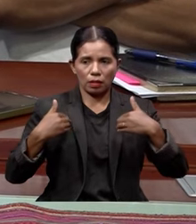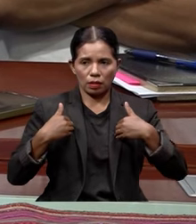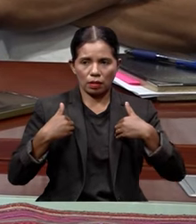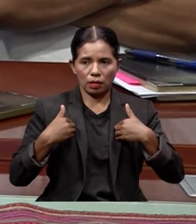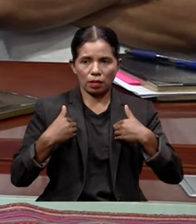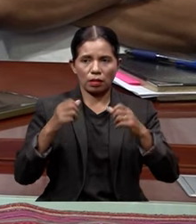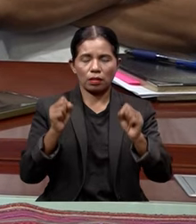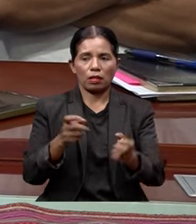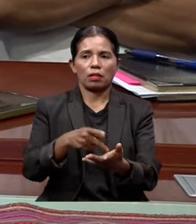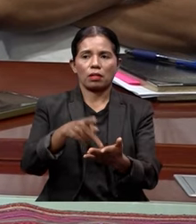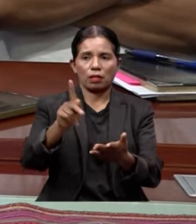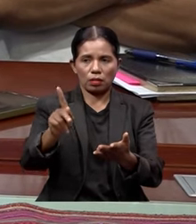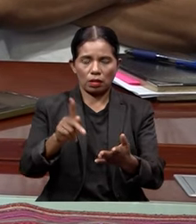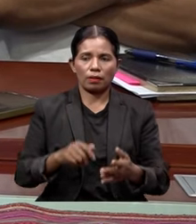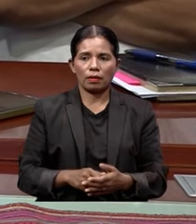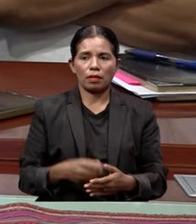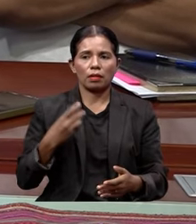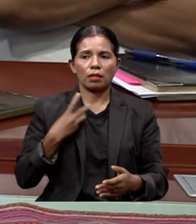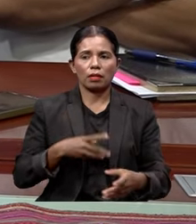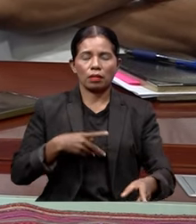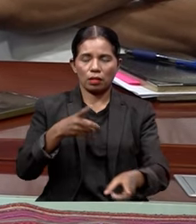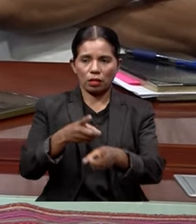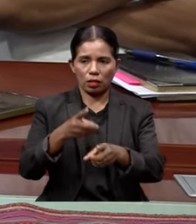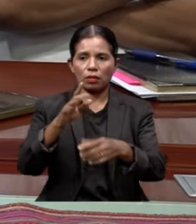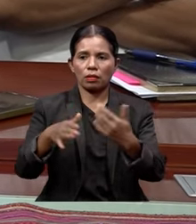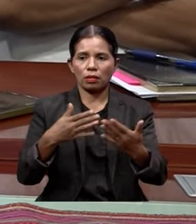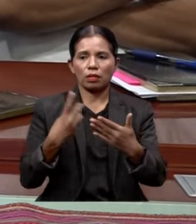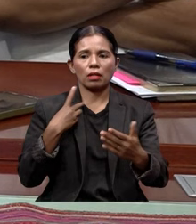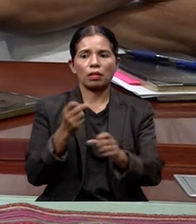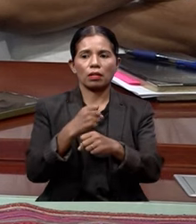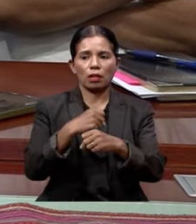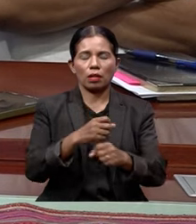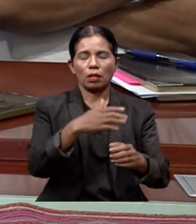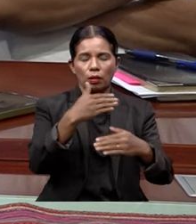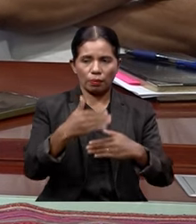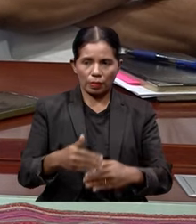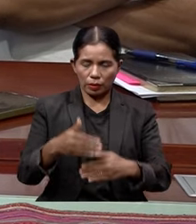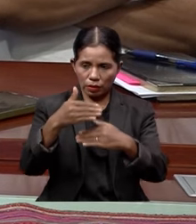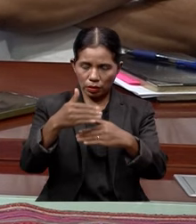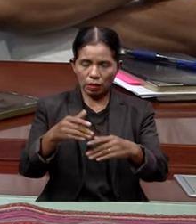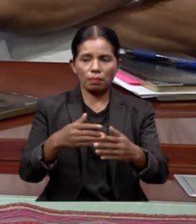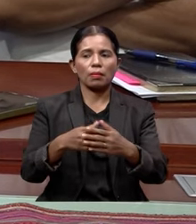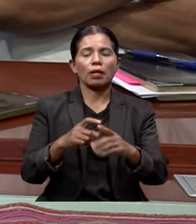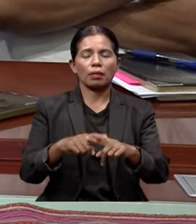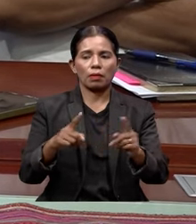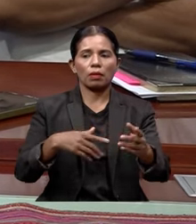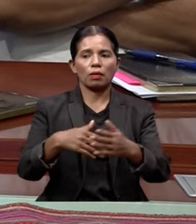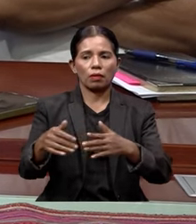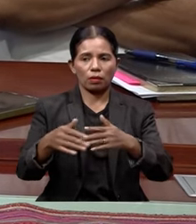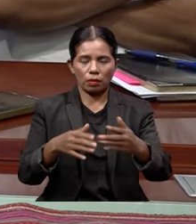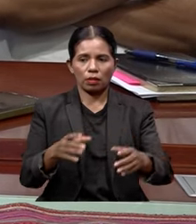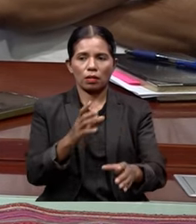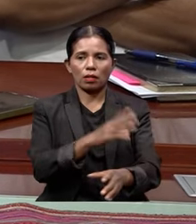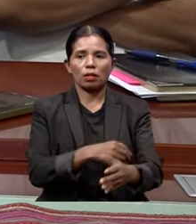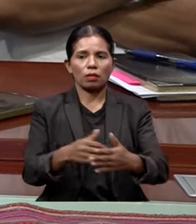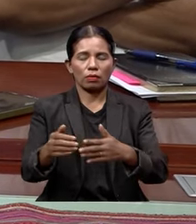be tem que hal pagamento então tikka tak direito ser ne ne ita hal processo mai be conforme orçadali datang kata